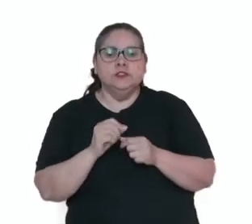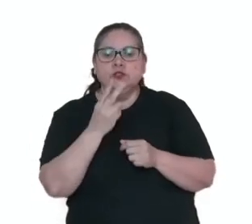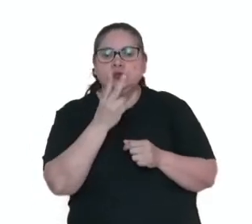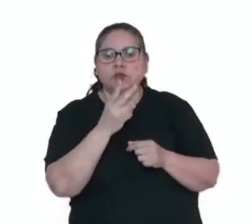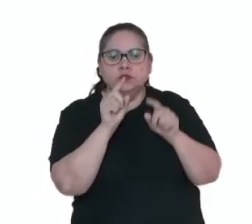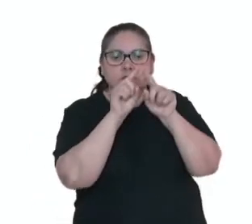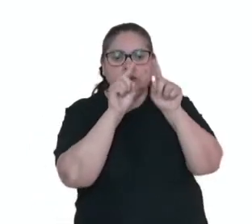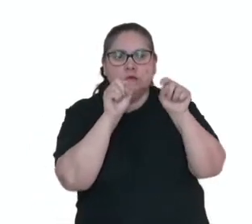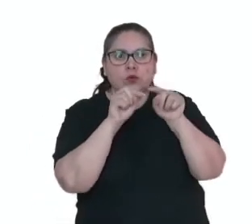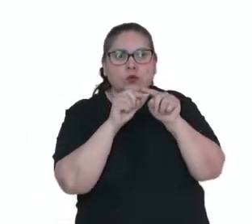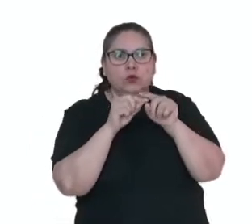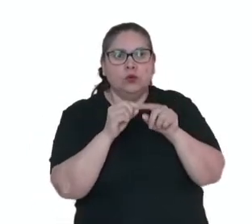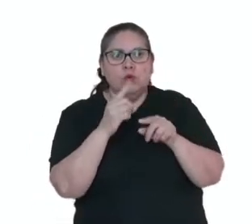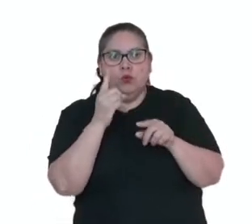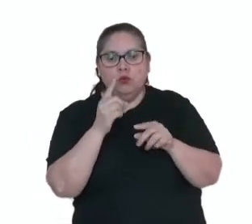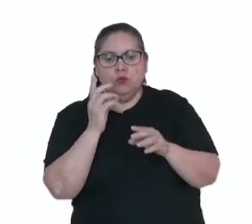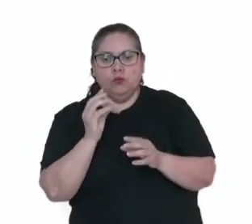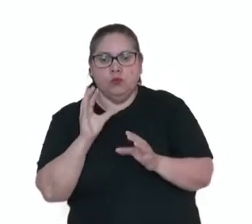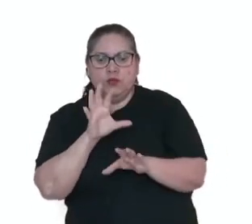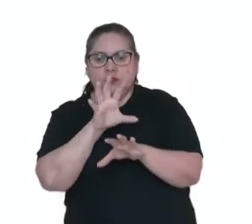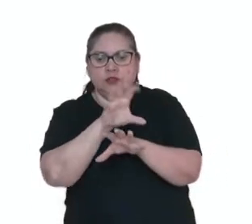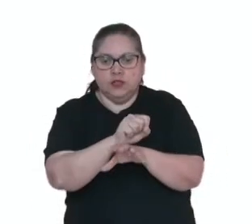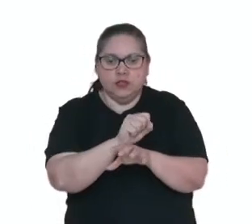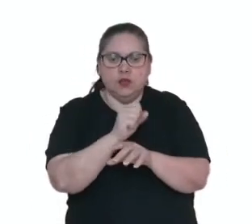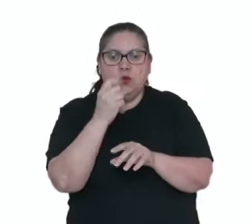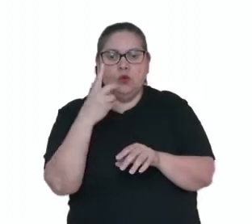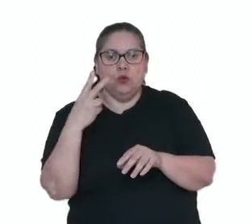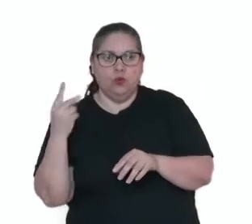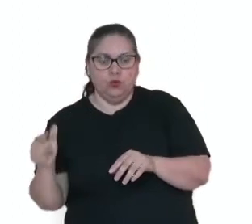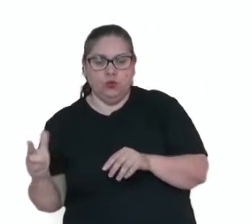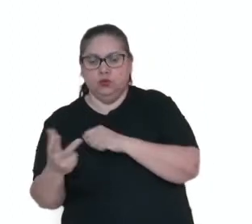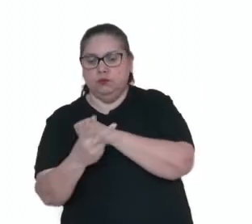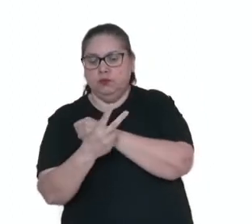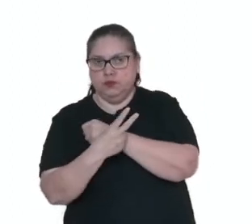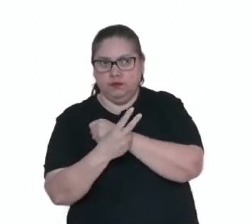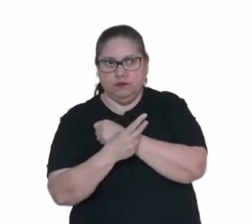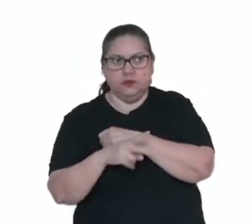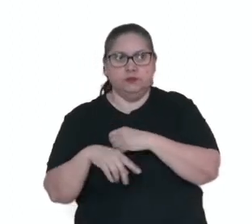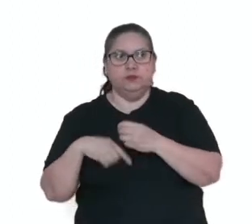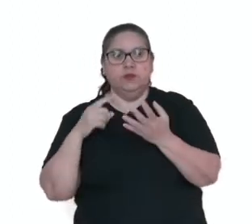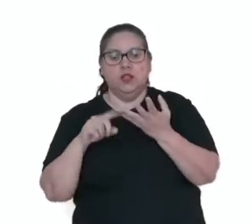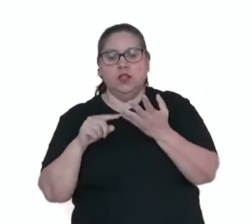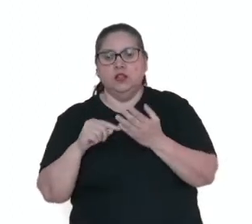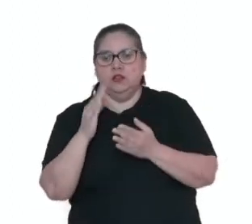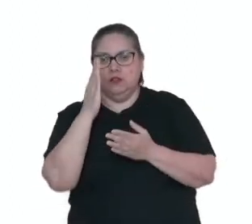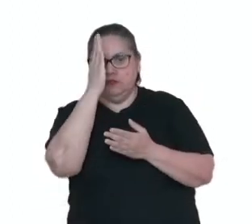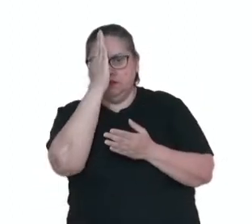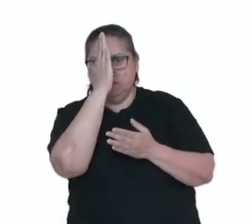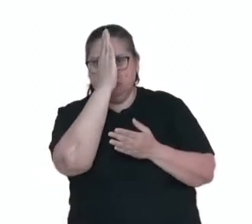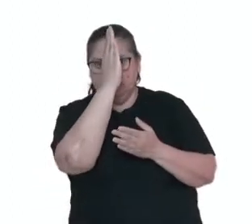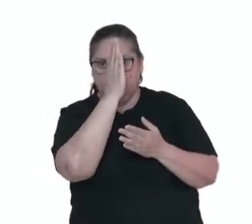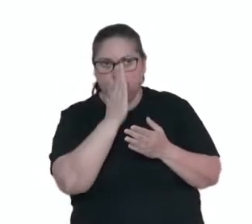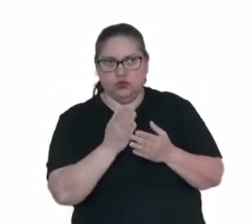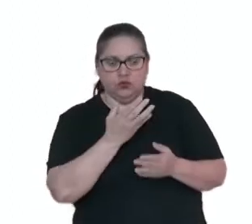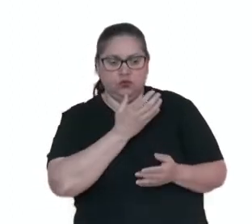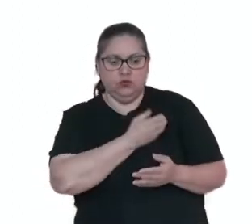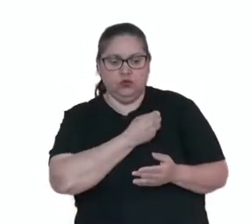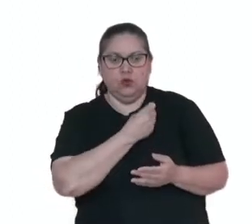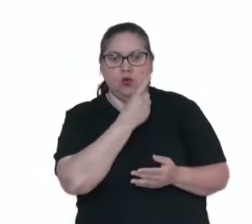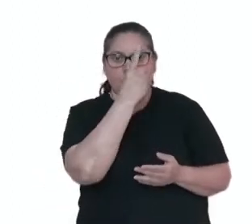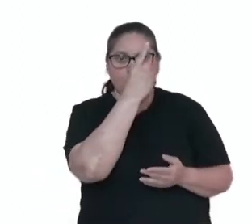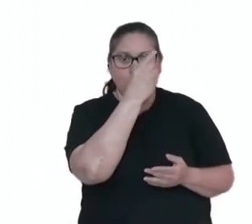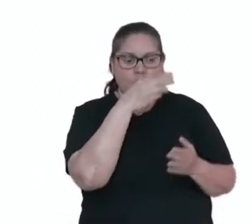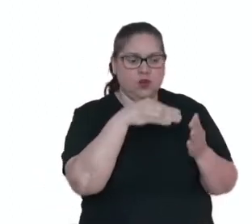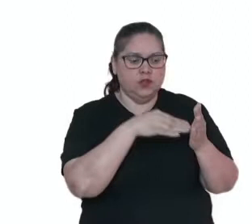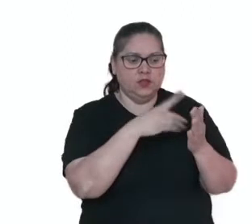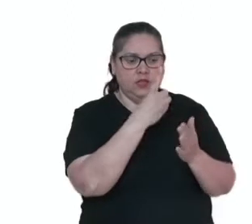2 quadrados, um para o ataque e outro para defesa. Na vertical, numerar de 1